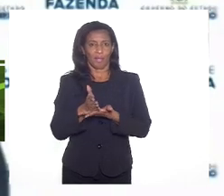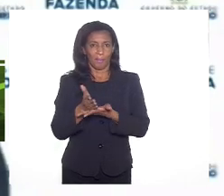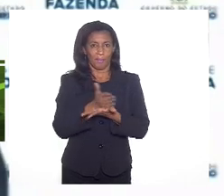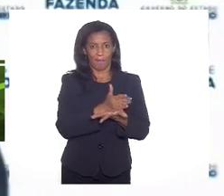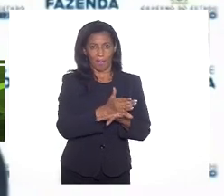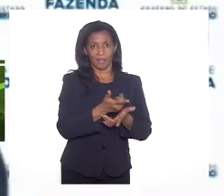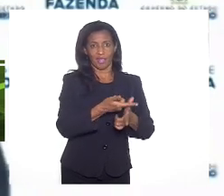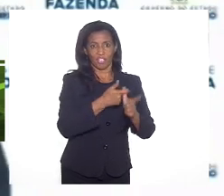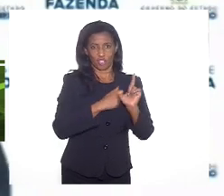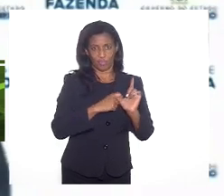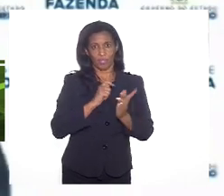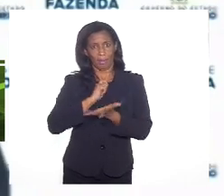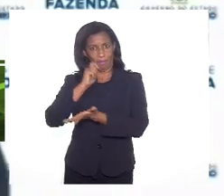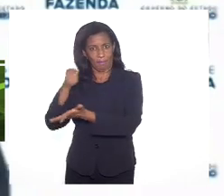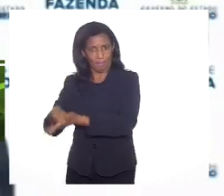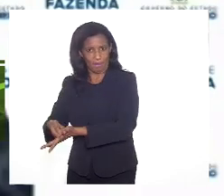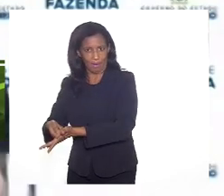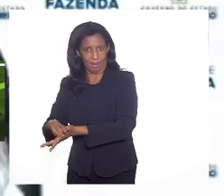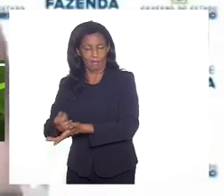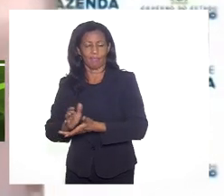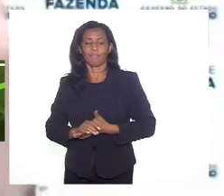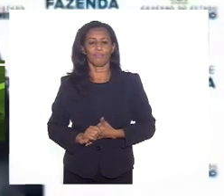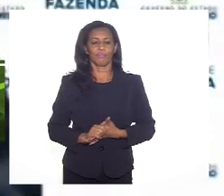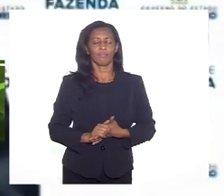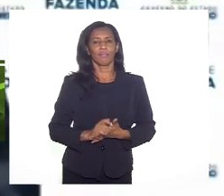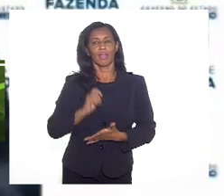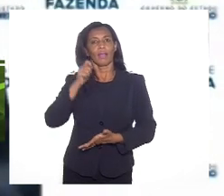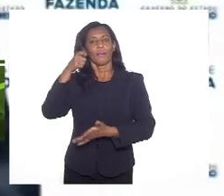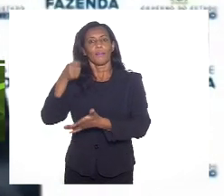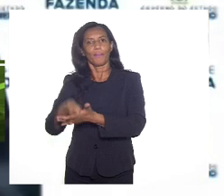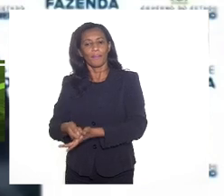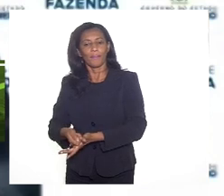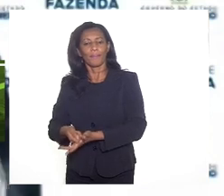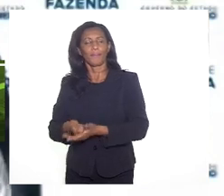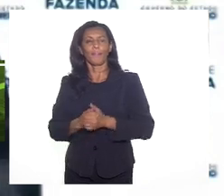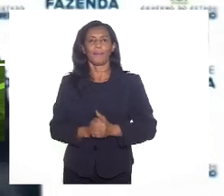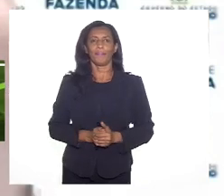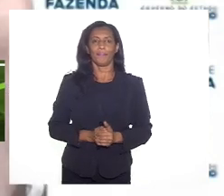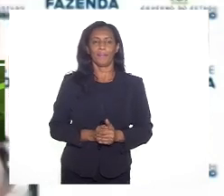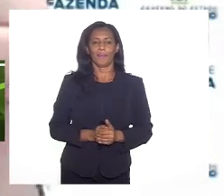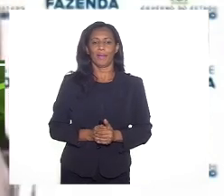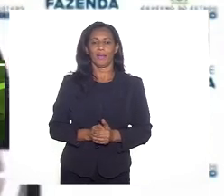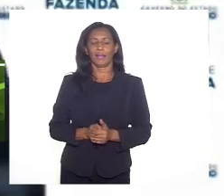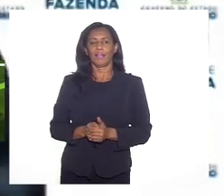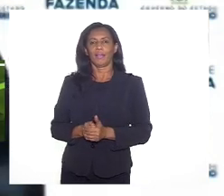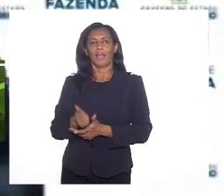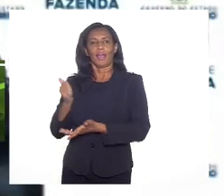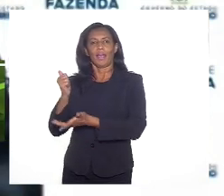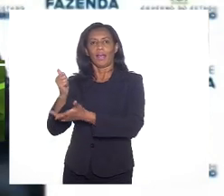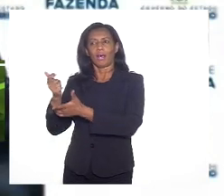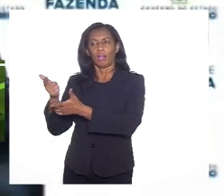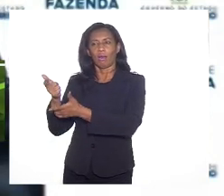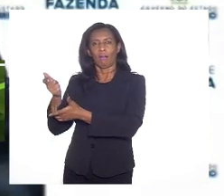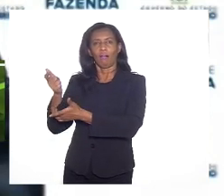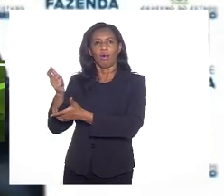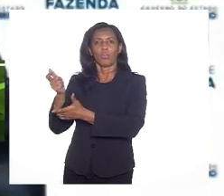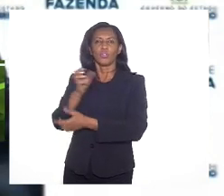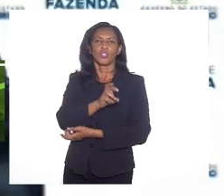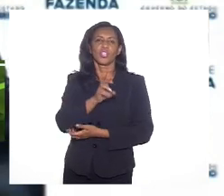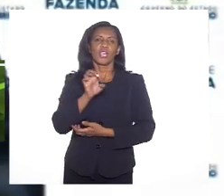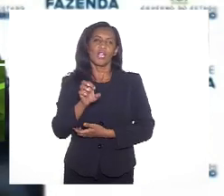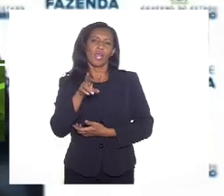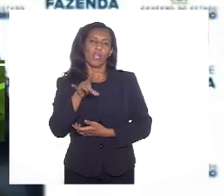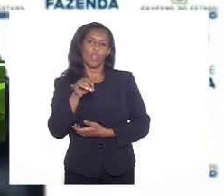dessa dívida, que é uma forma de pagar se os fornecedores, os credores